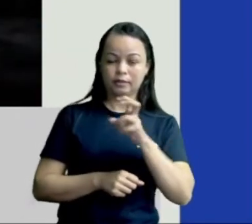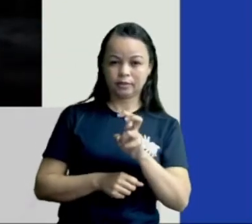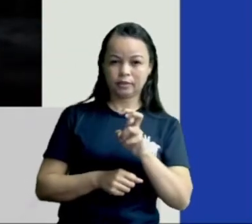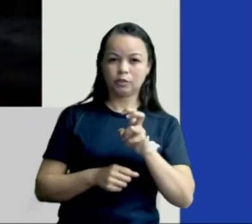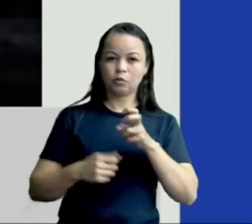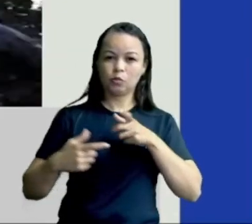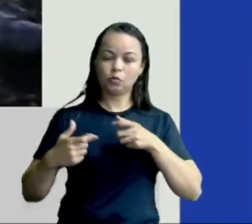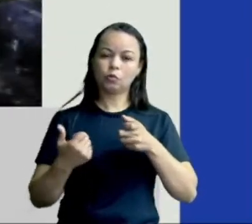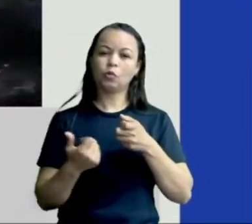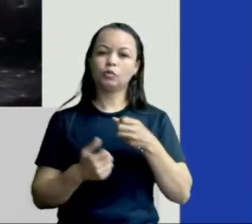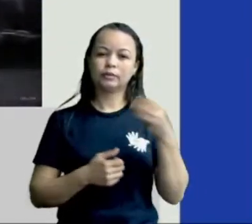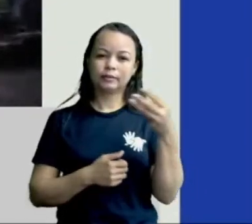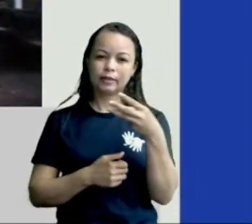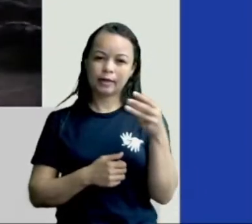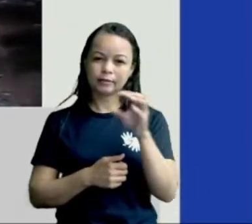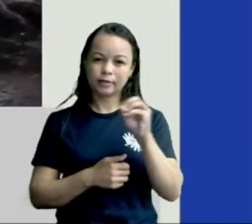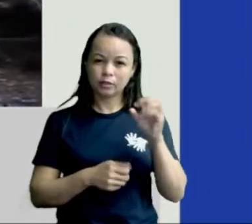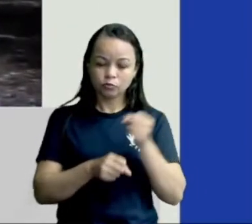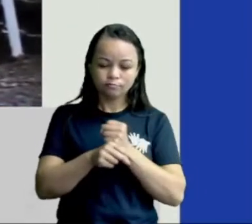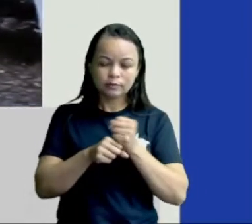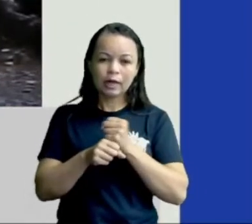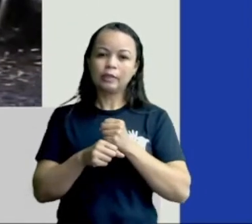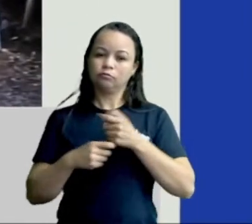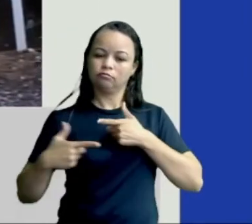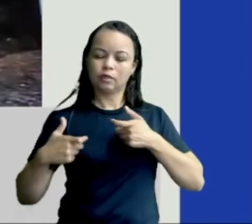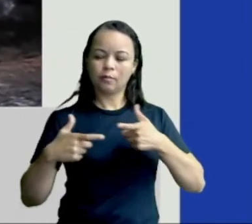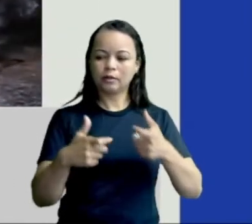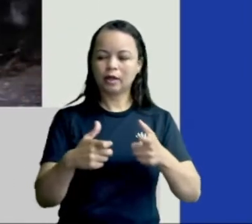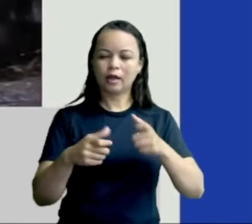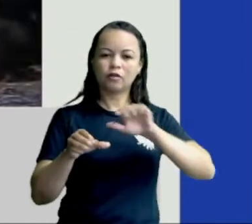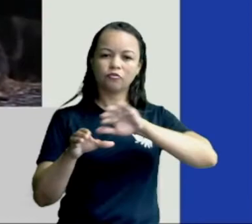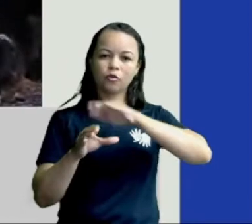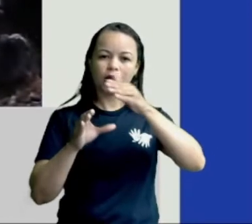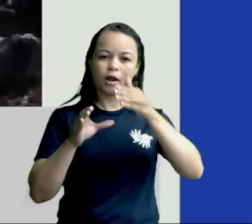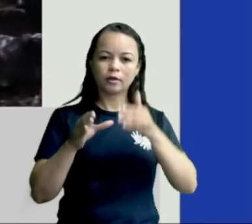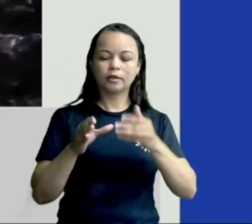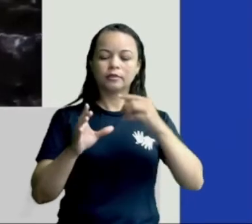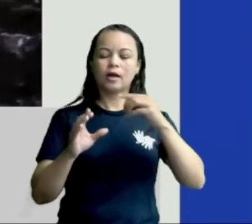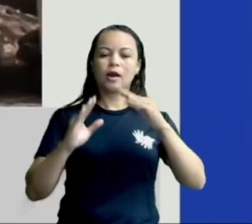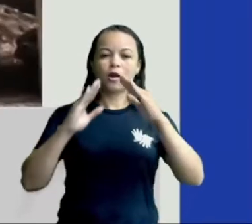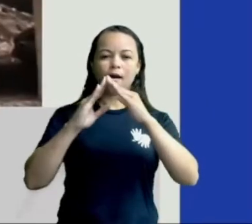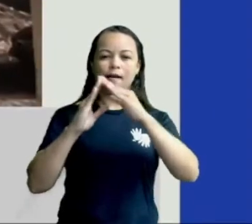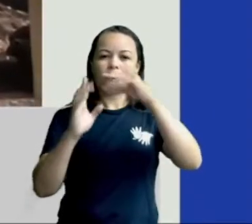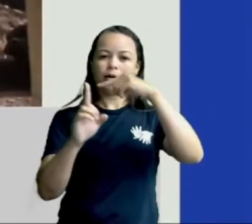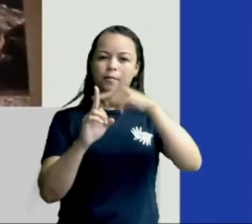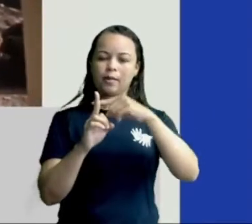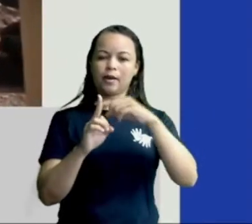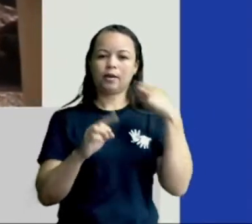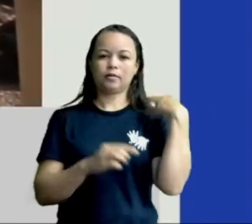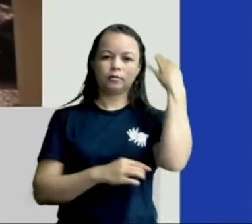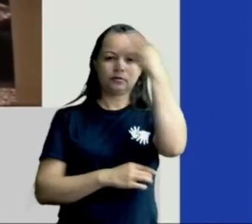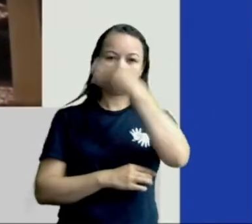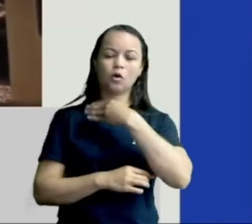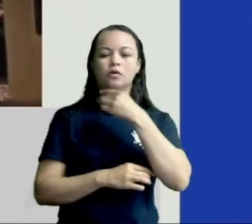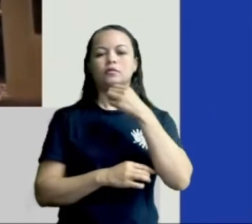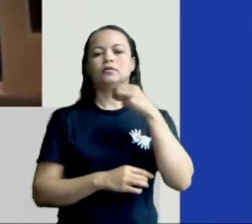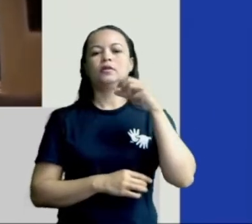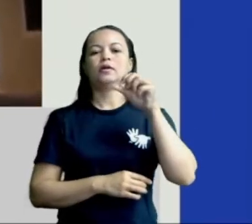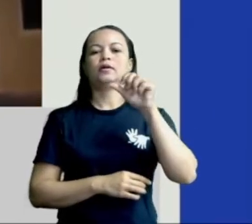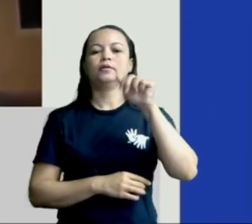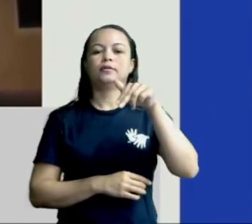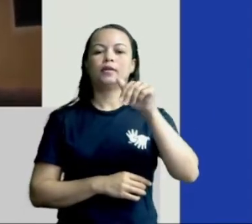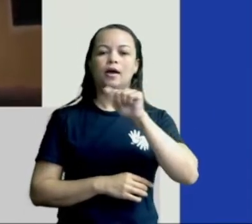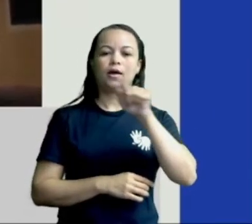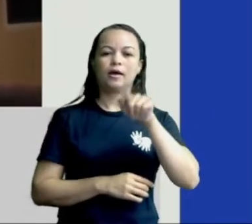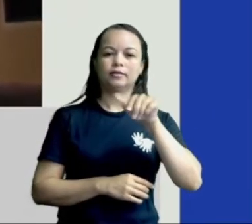da batalha, foi erguida no local uma capela em homenagem a Nossa Senhora de Nazaré. Uma promessa que havia sido feita